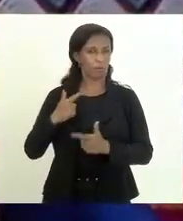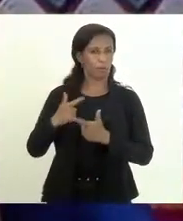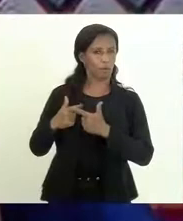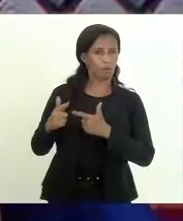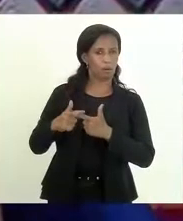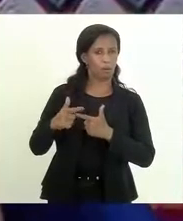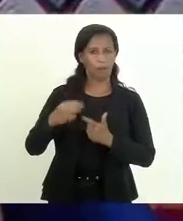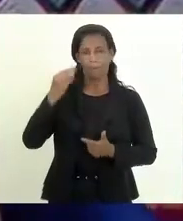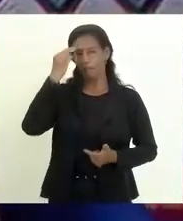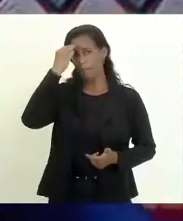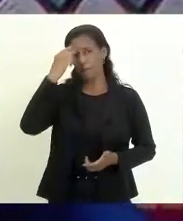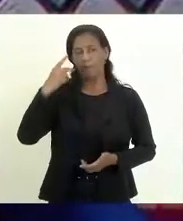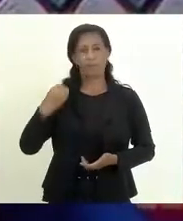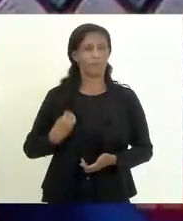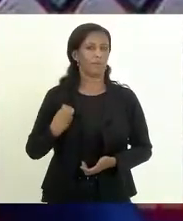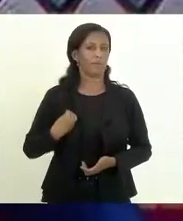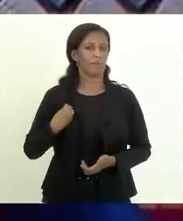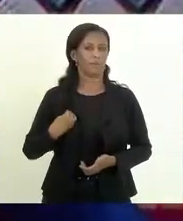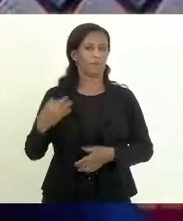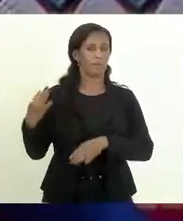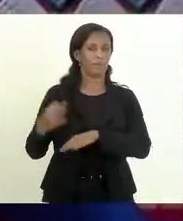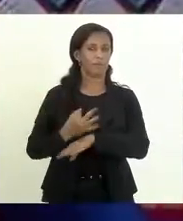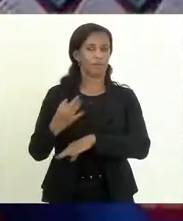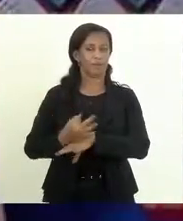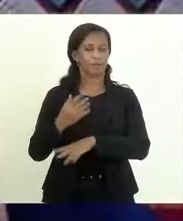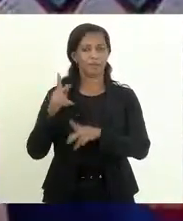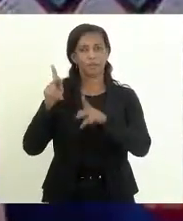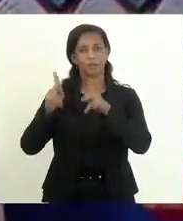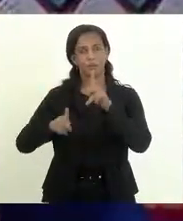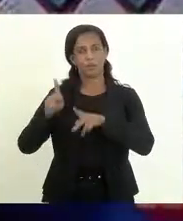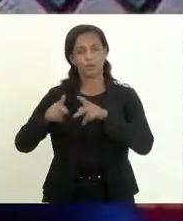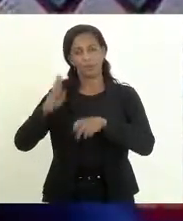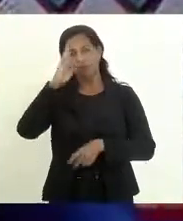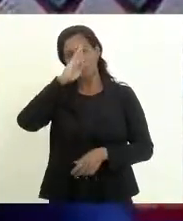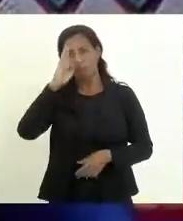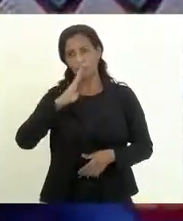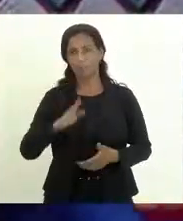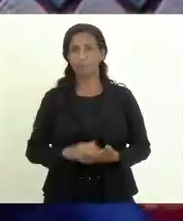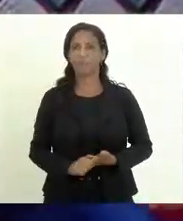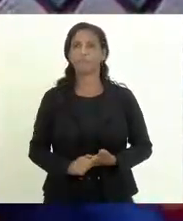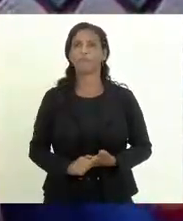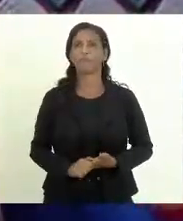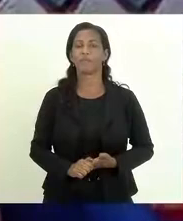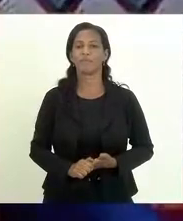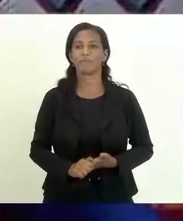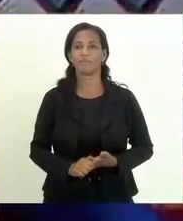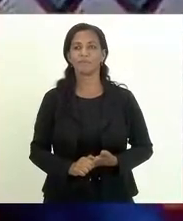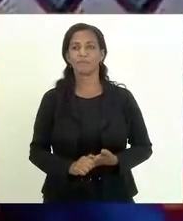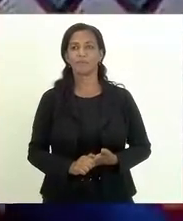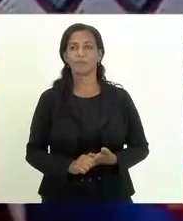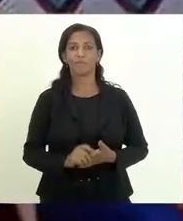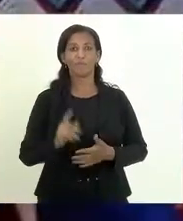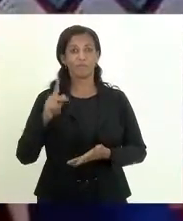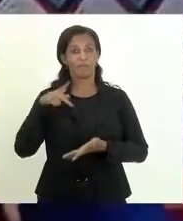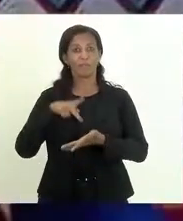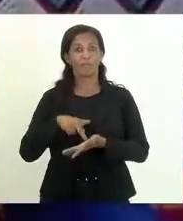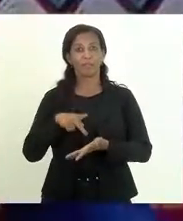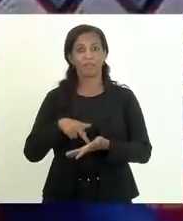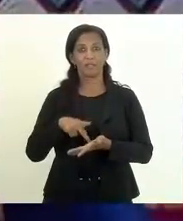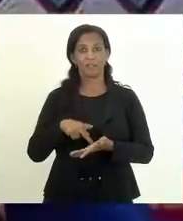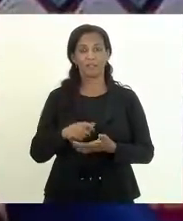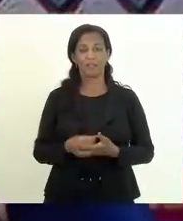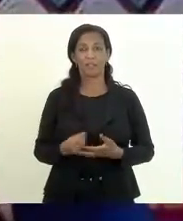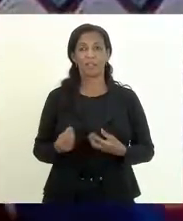resistência e memória viva da resistência do povo brasileiro, finalizando a minha fala, presidente, que oficialmente